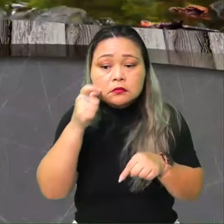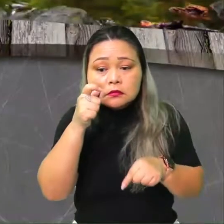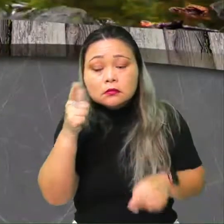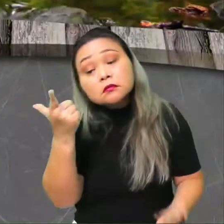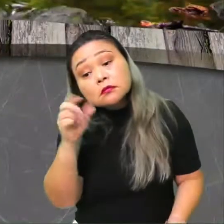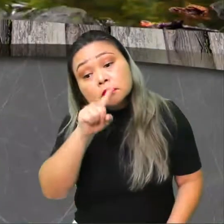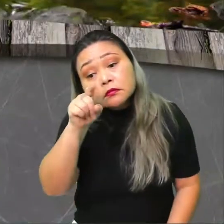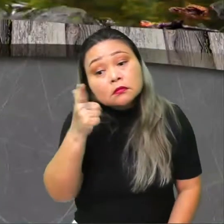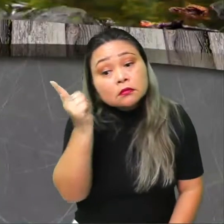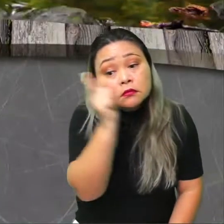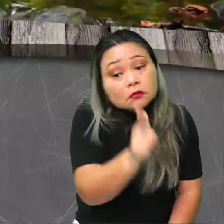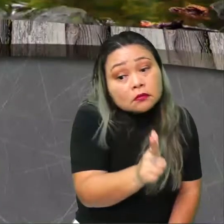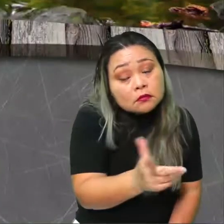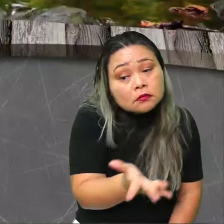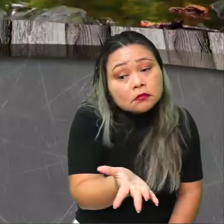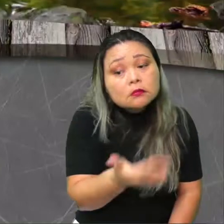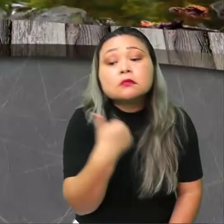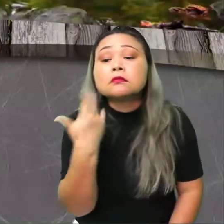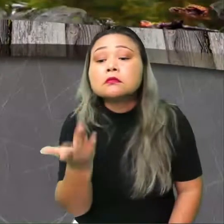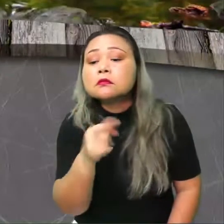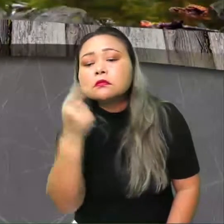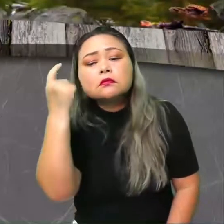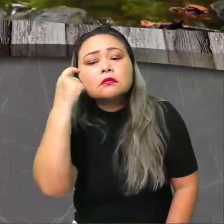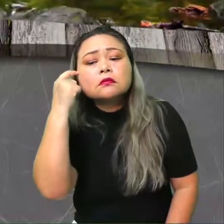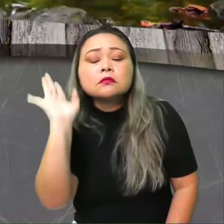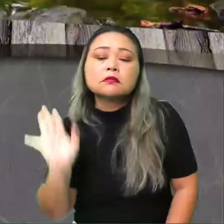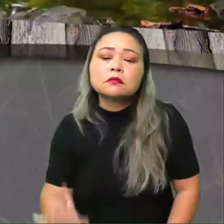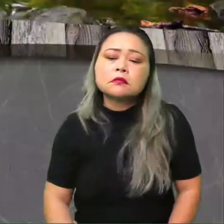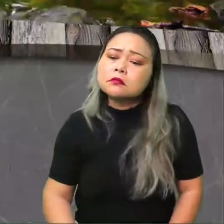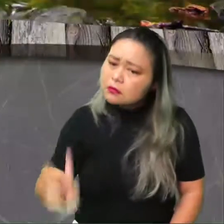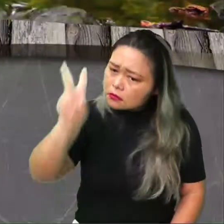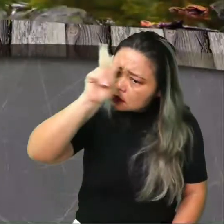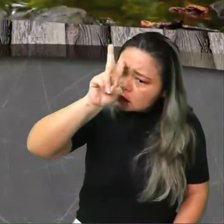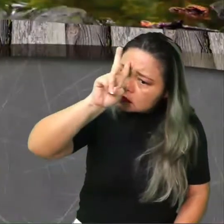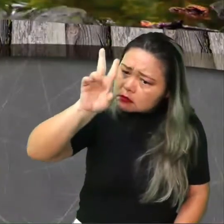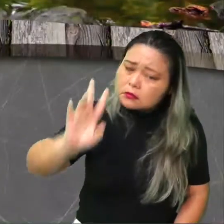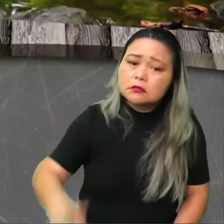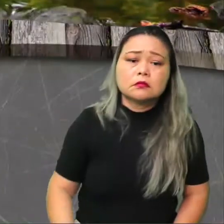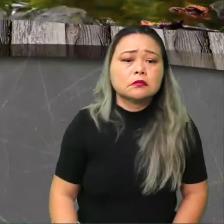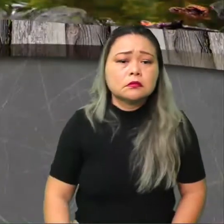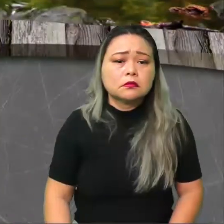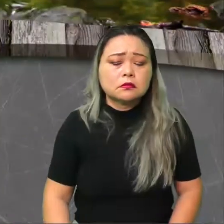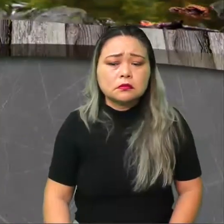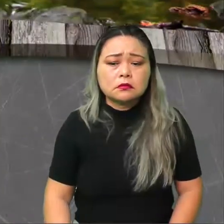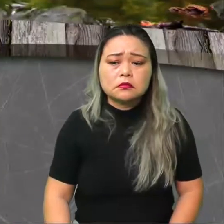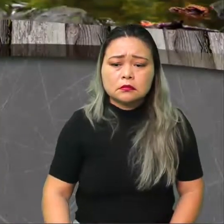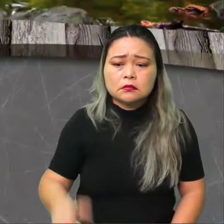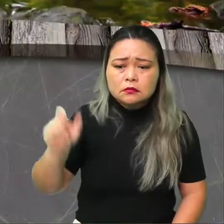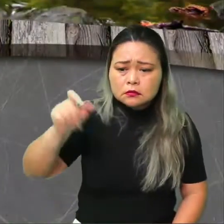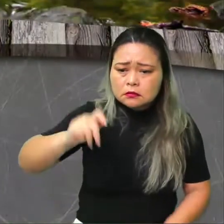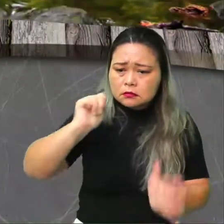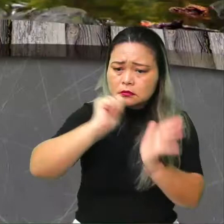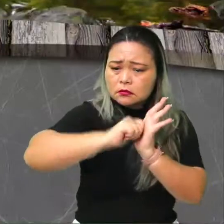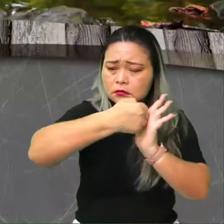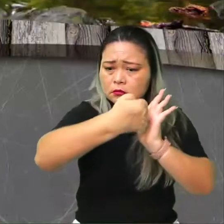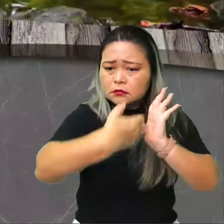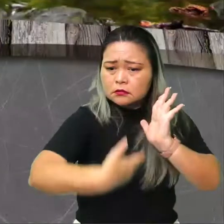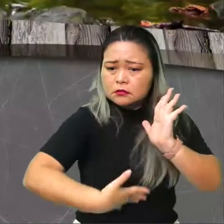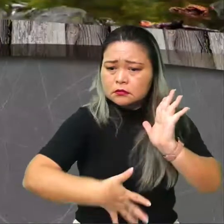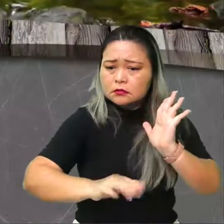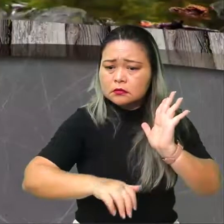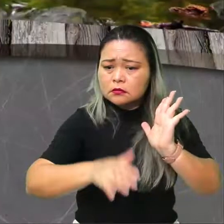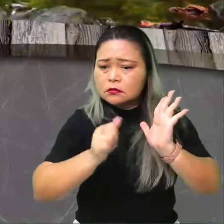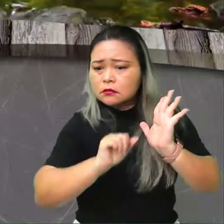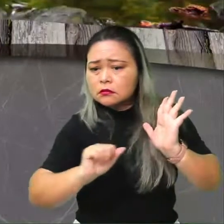conseguir? De quem foi essa ideia? Lembram? Lembra daqueles carinhas que descreveram, né, a